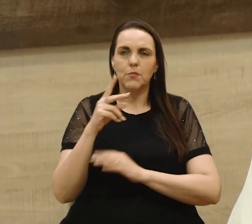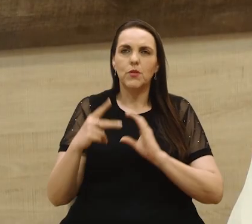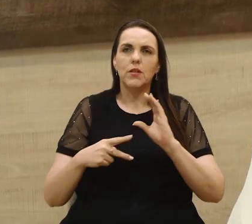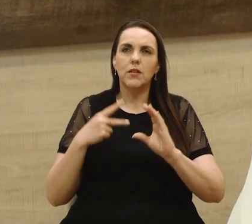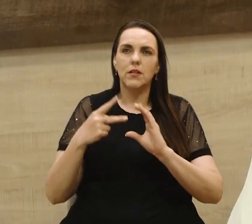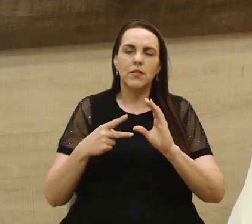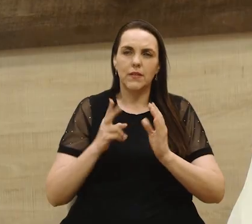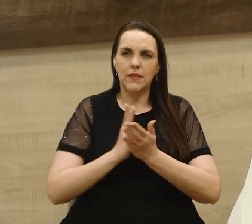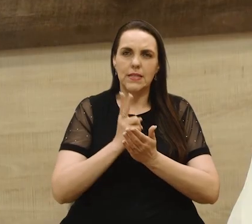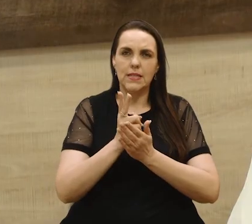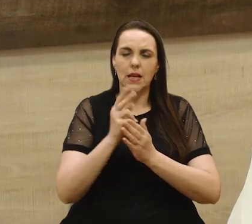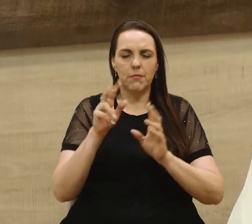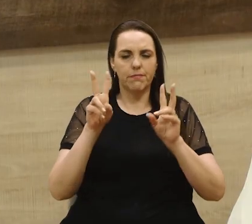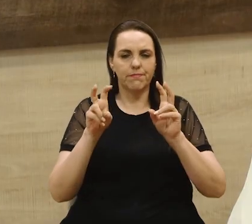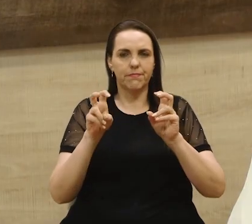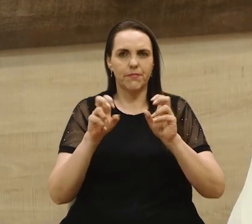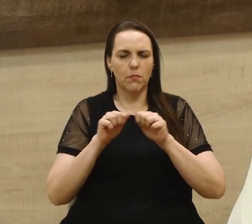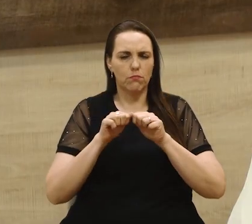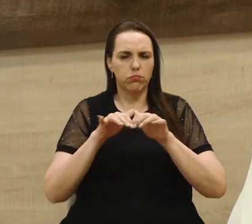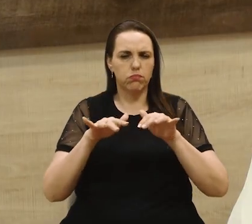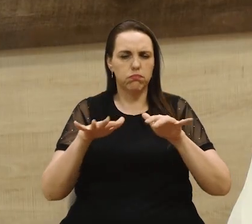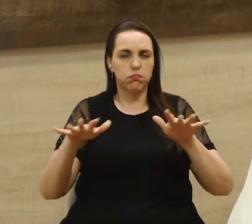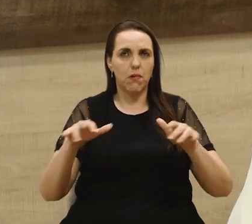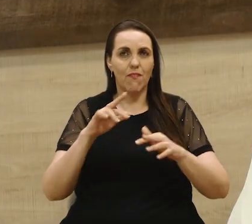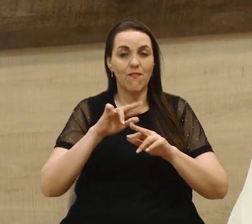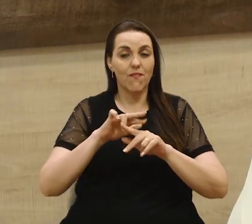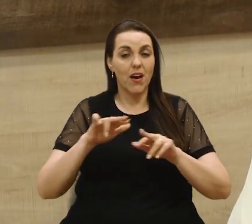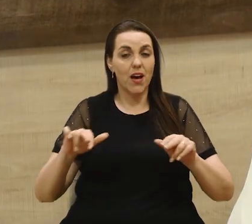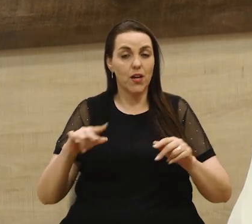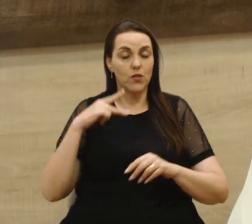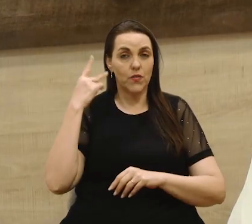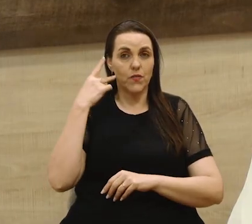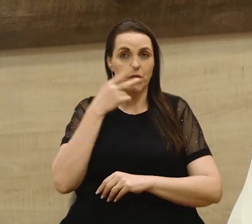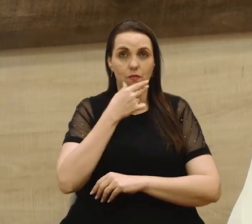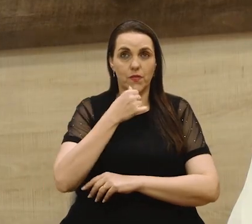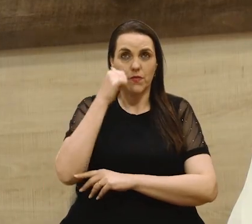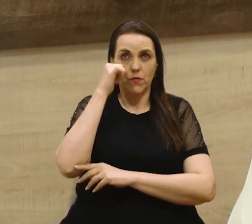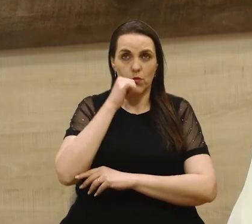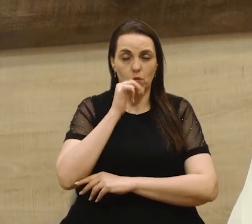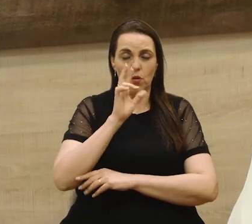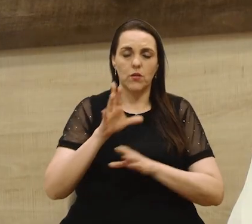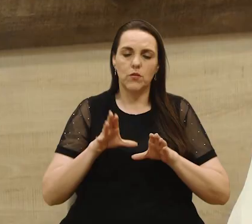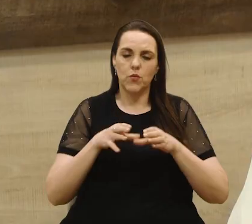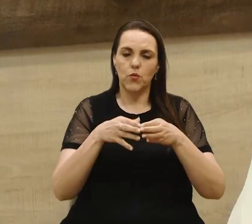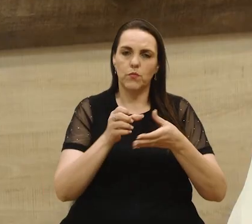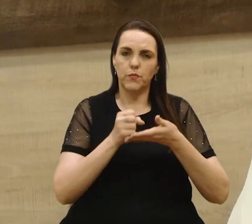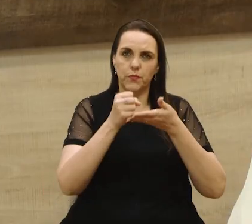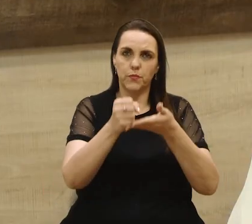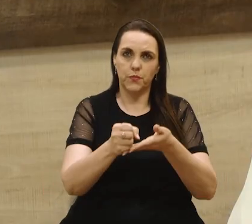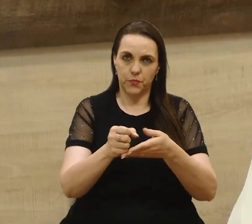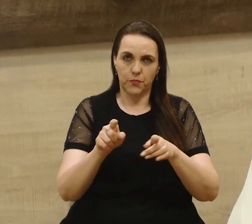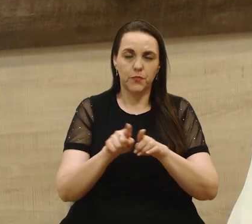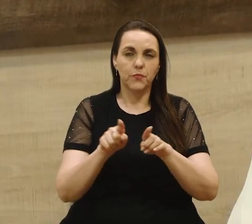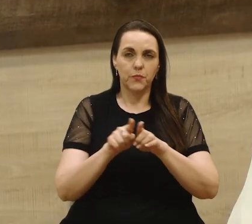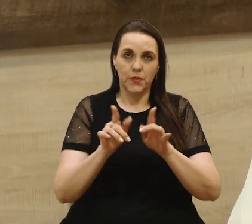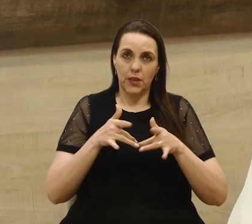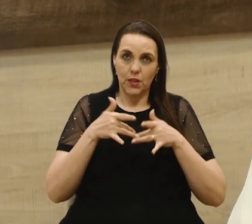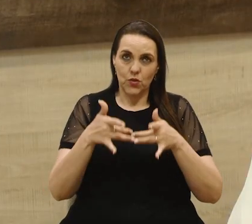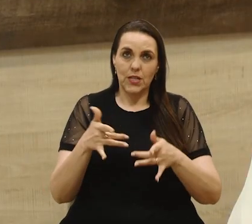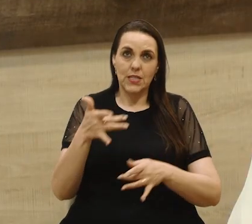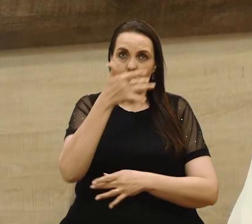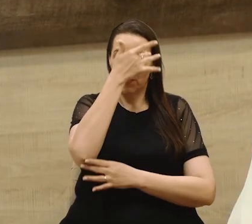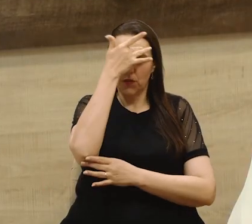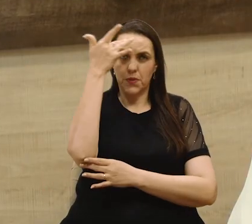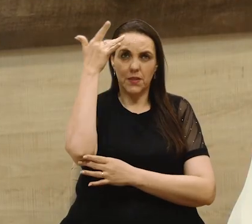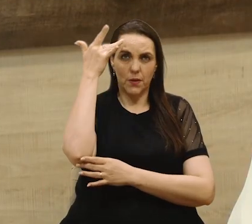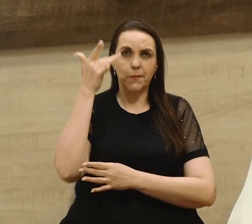e na Câmara. É uma pauta que reverbera muito. Vários vereadores tomam a frente disso. Nós temos frente parlamentar